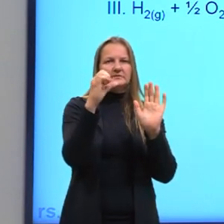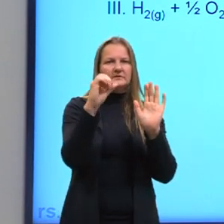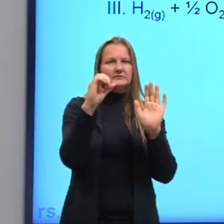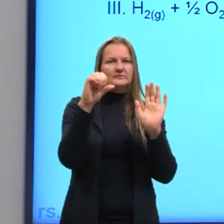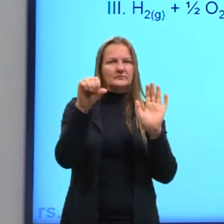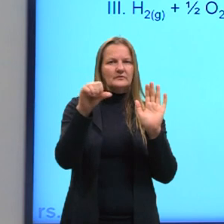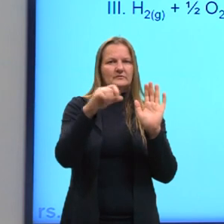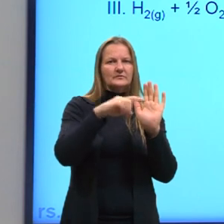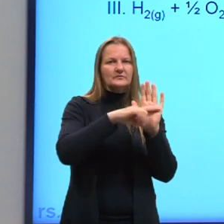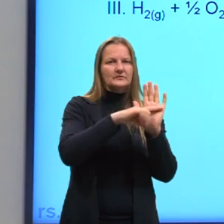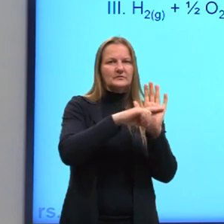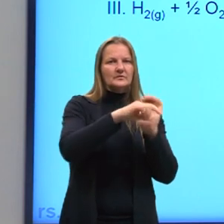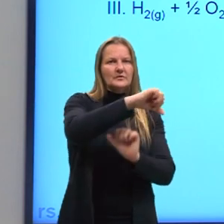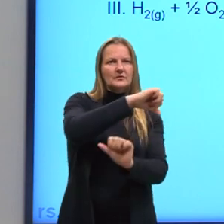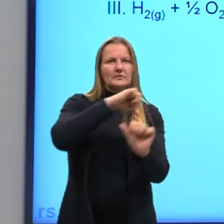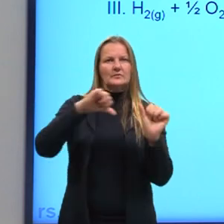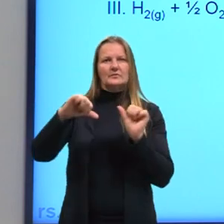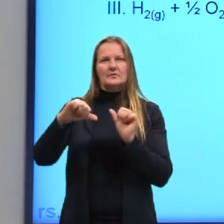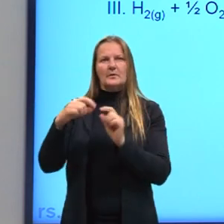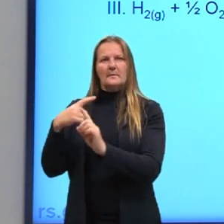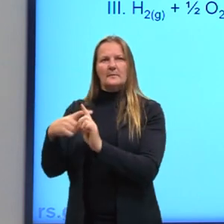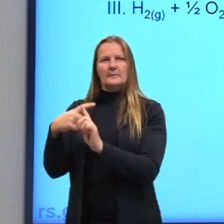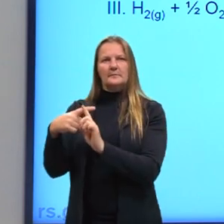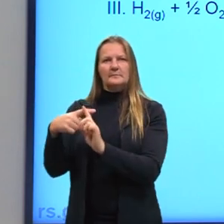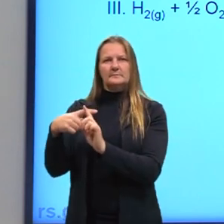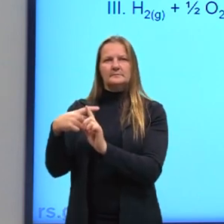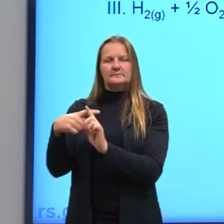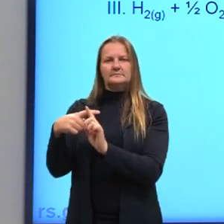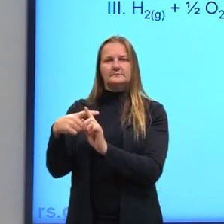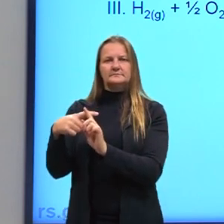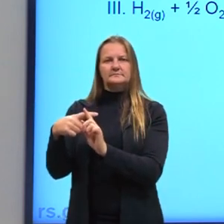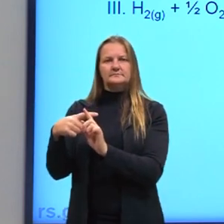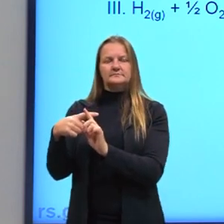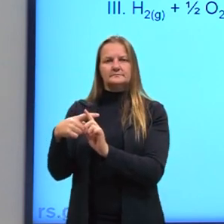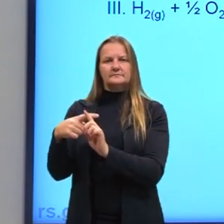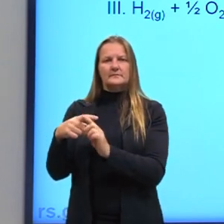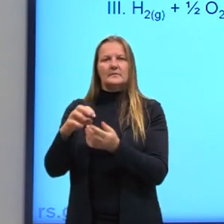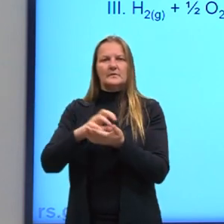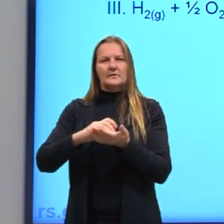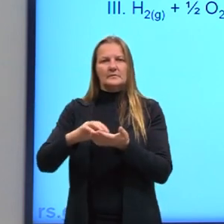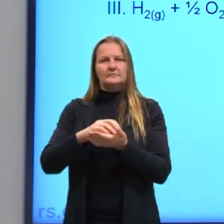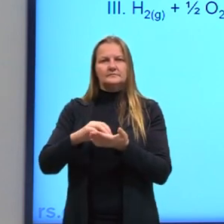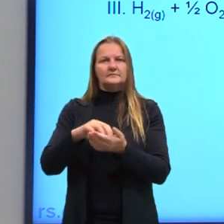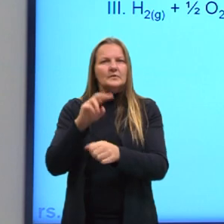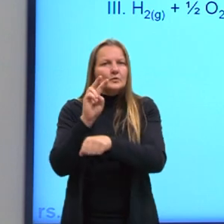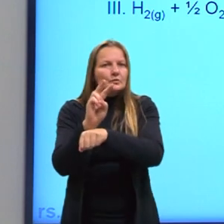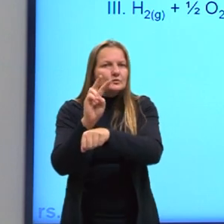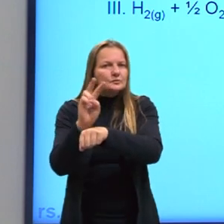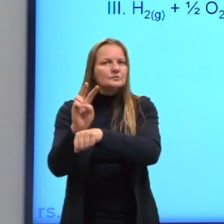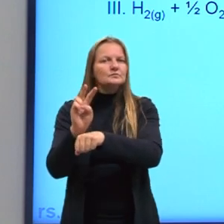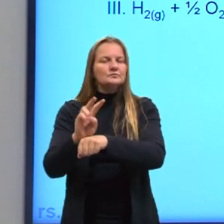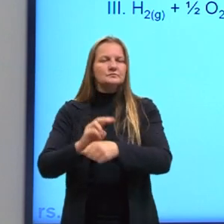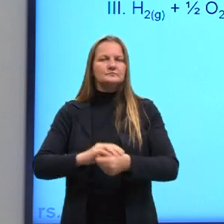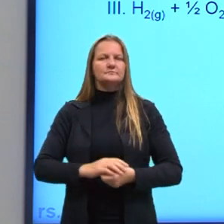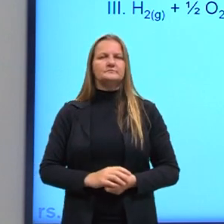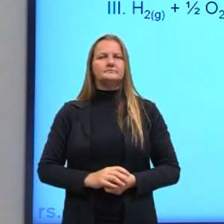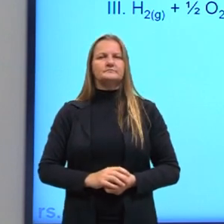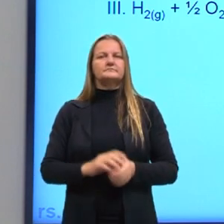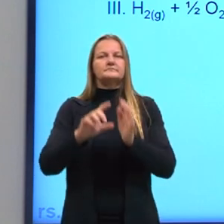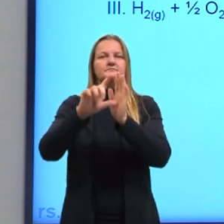negativo aqui ele ficou positivo que vai modificar muito os cálculos Então tem que ter muito cuidado